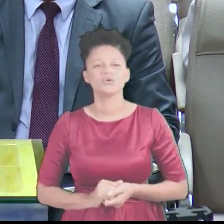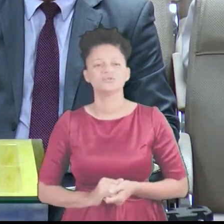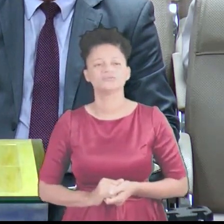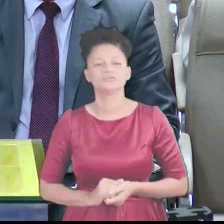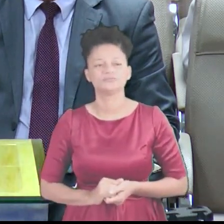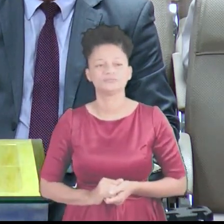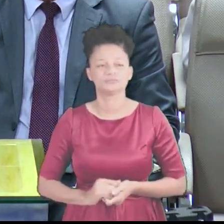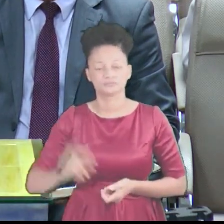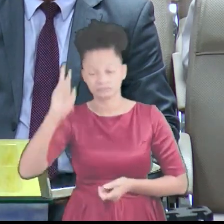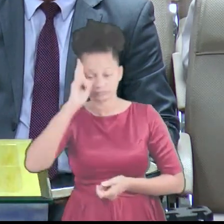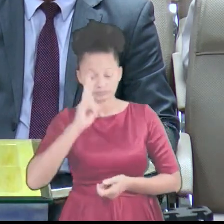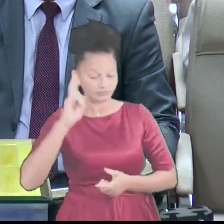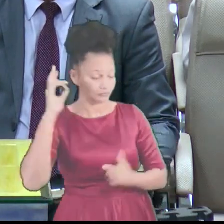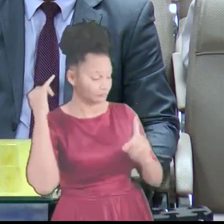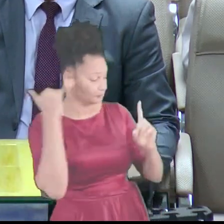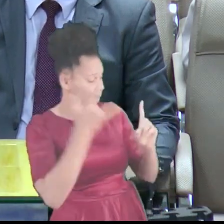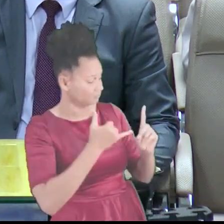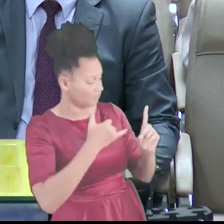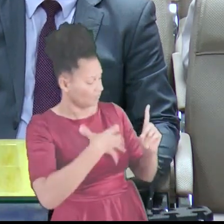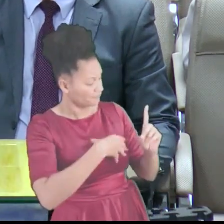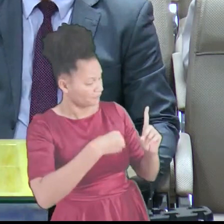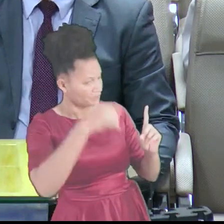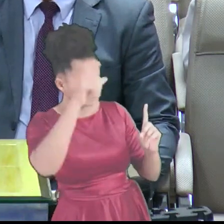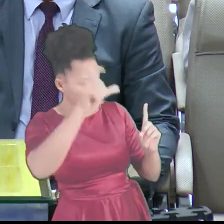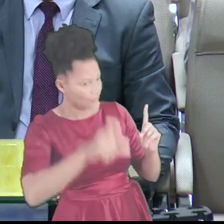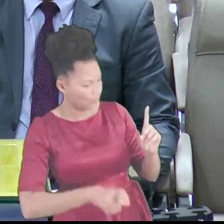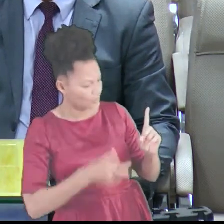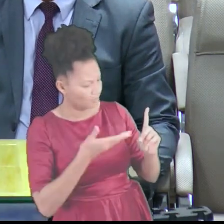Aí o Senhor diz: filho do homem,